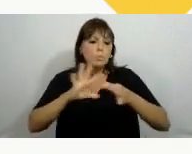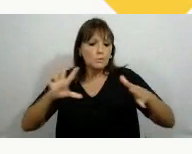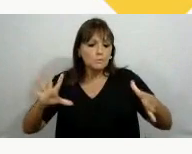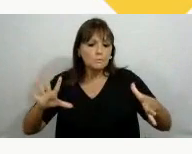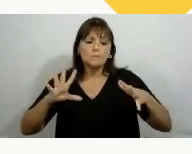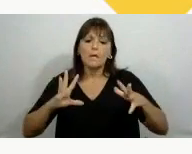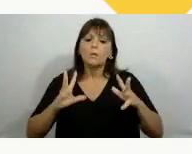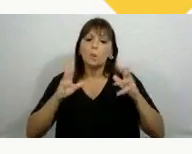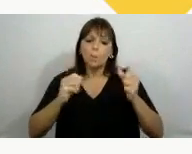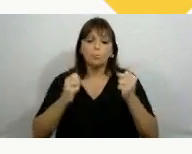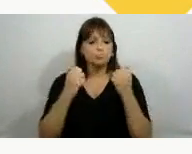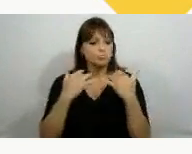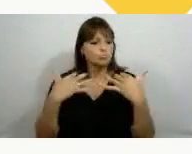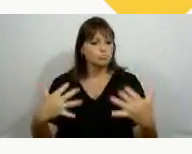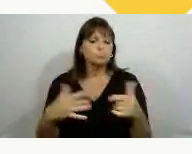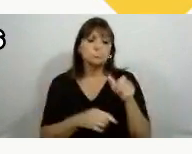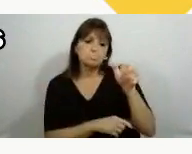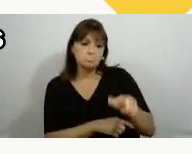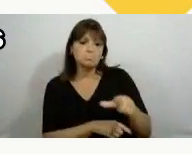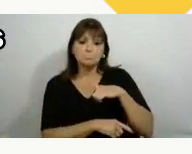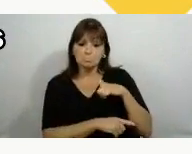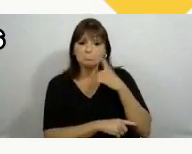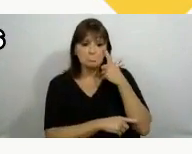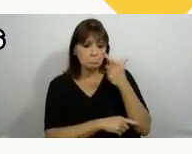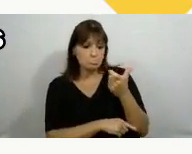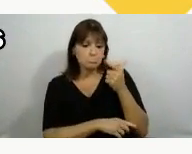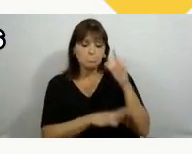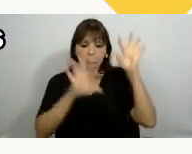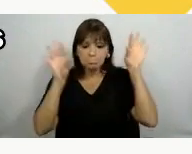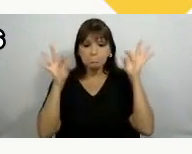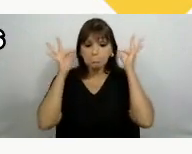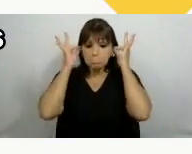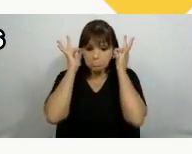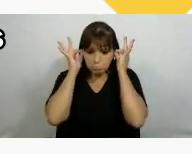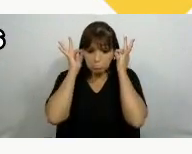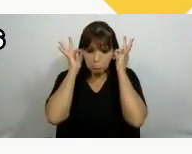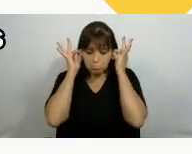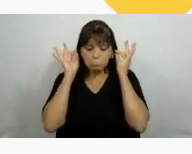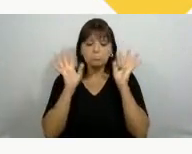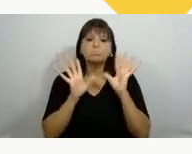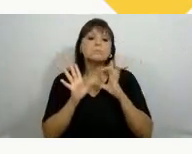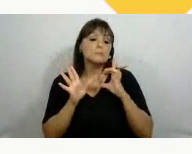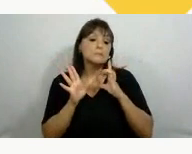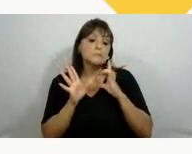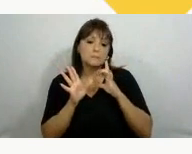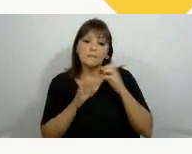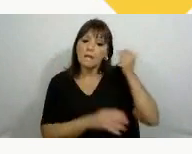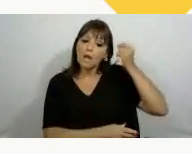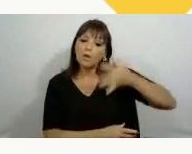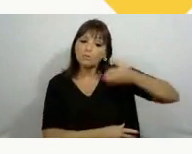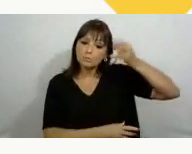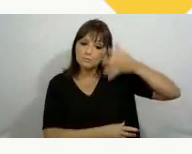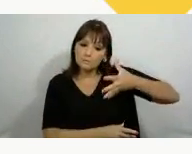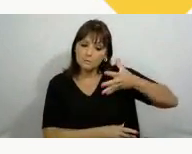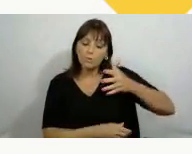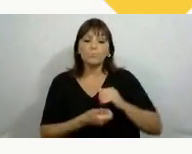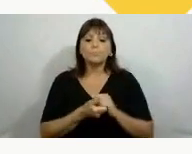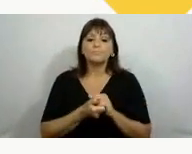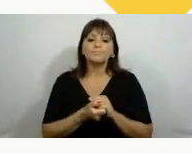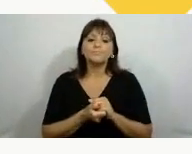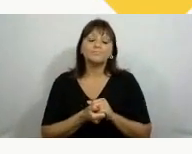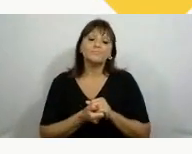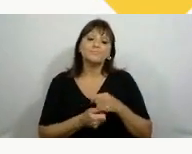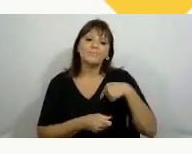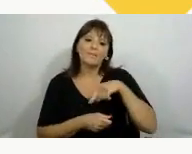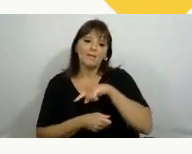para sintonizar com a audiodescrição, tá? Além disso, também, como eu falei, nós somos suspeitas, mas a audiodescrição deve realmente estar